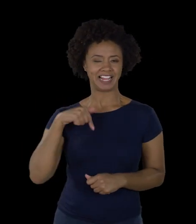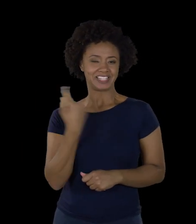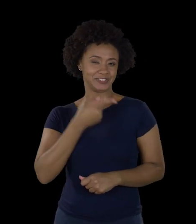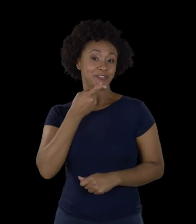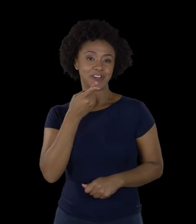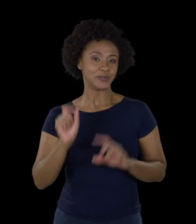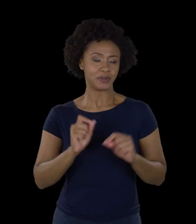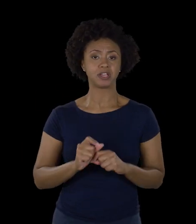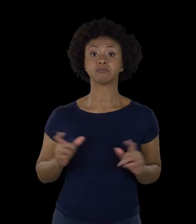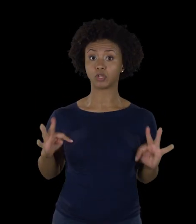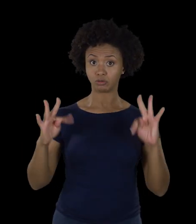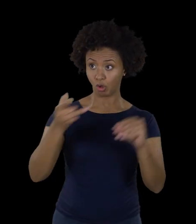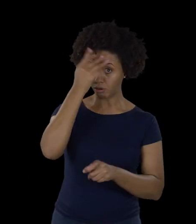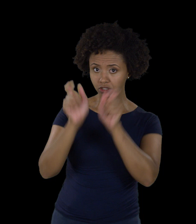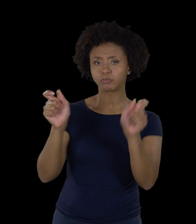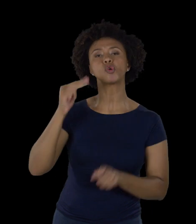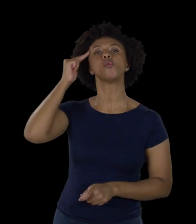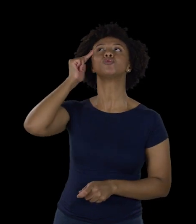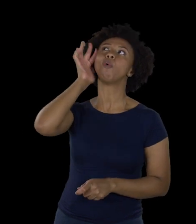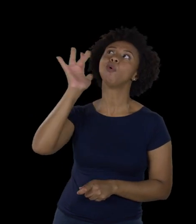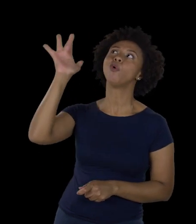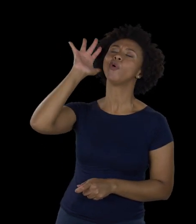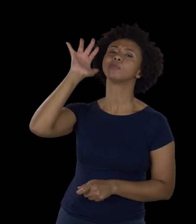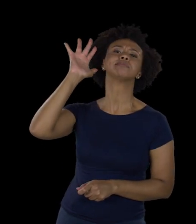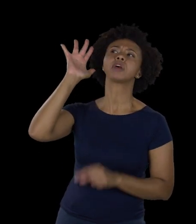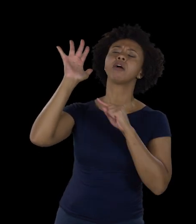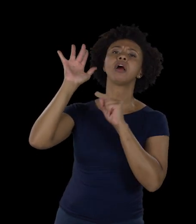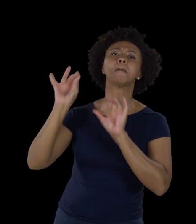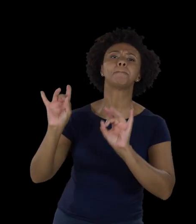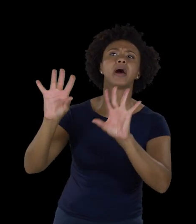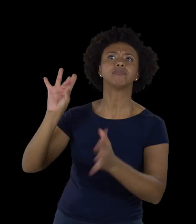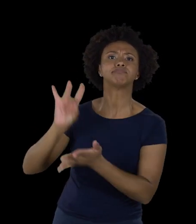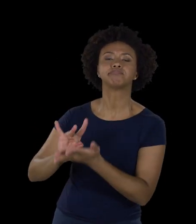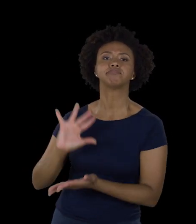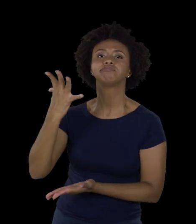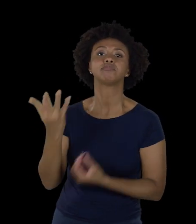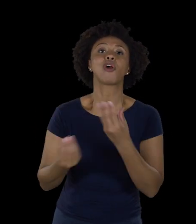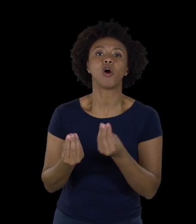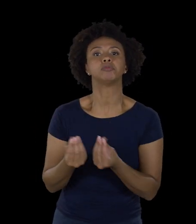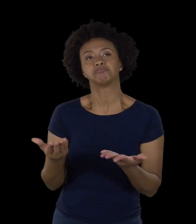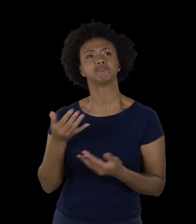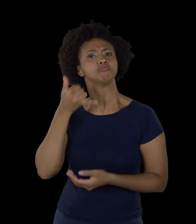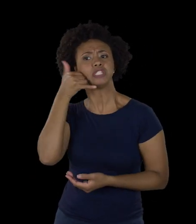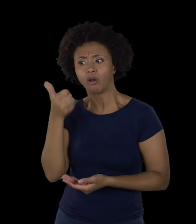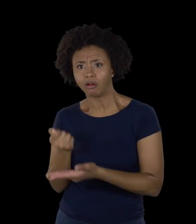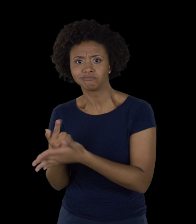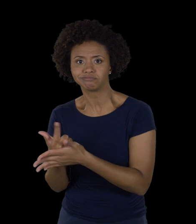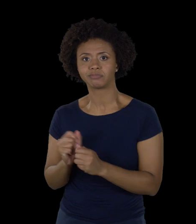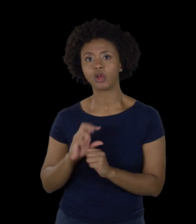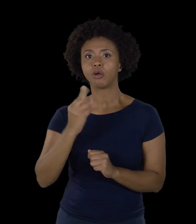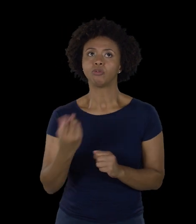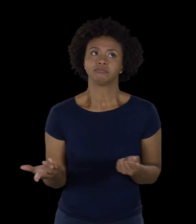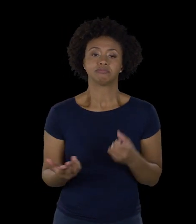que todo mundo tem sonhos. E a maneira de você realizar o seu sonho, seja comprar um celular, seja fazer uma